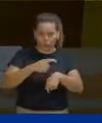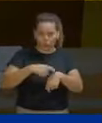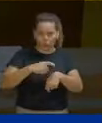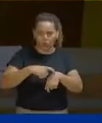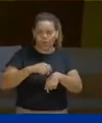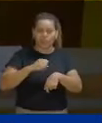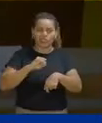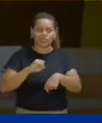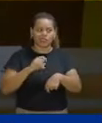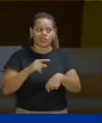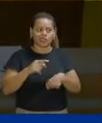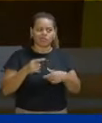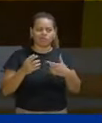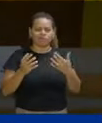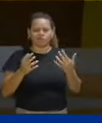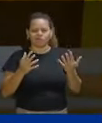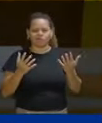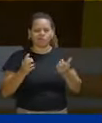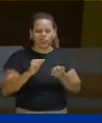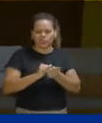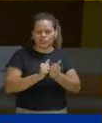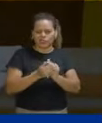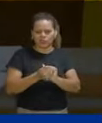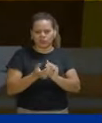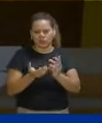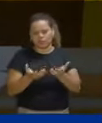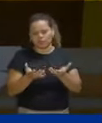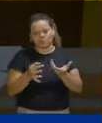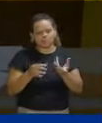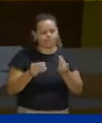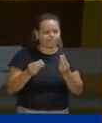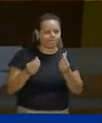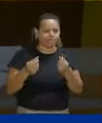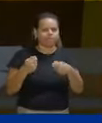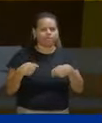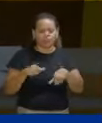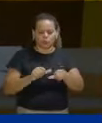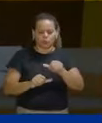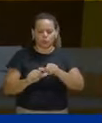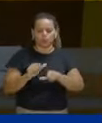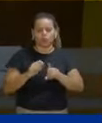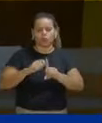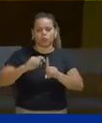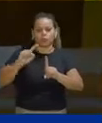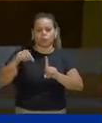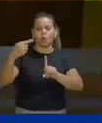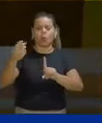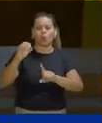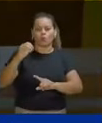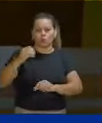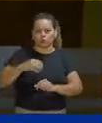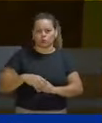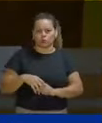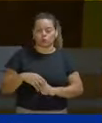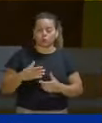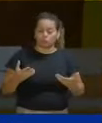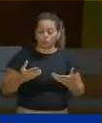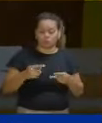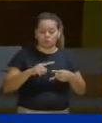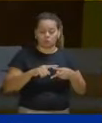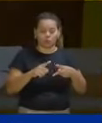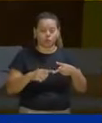sentirem desconfortáveis, não quer dizer que a gente não possa mudar no mês subsequente. Então, eu vou